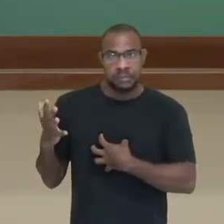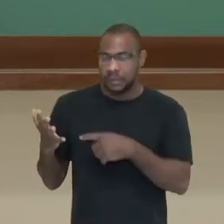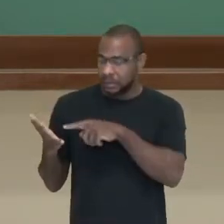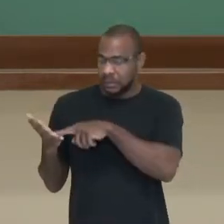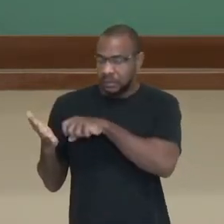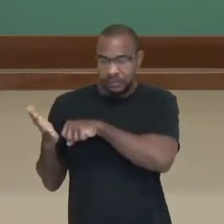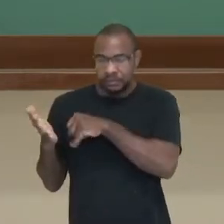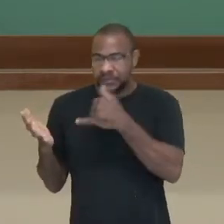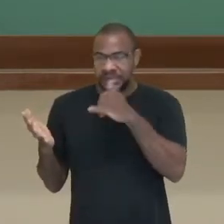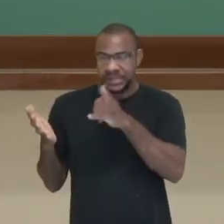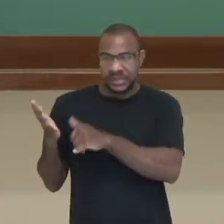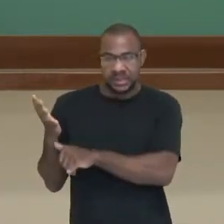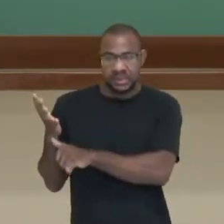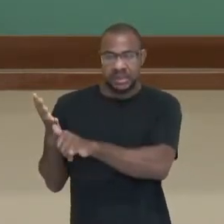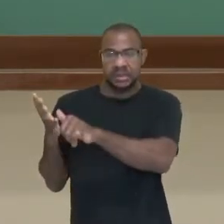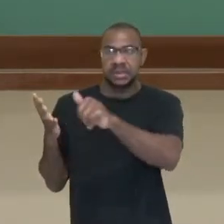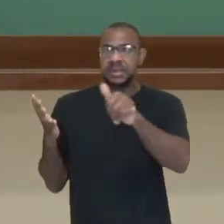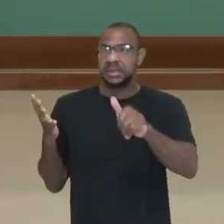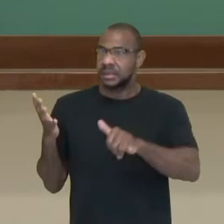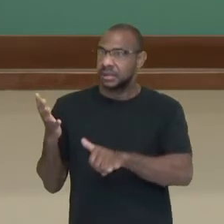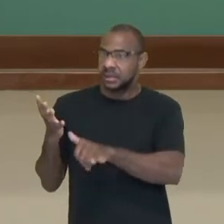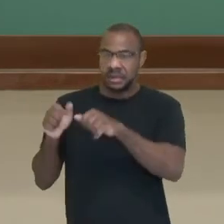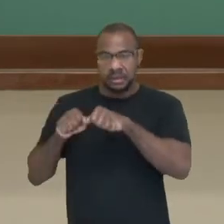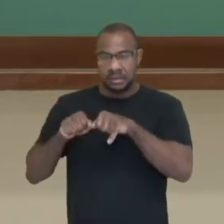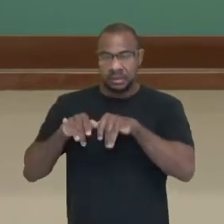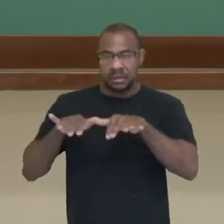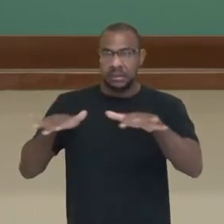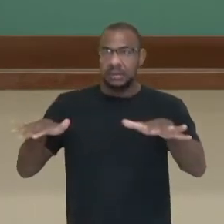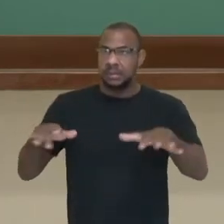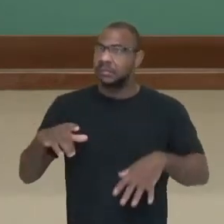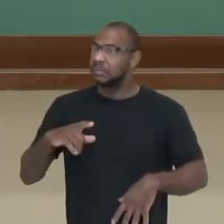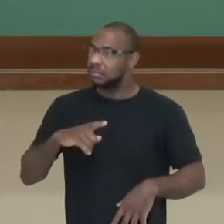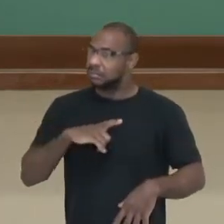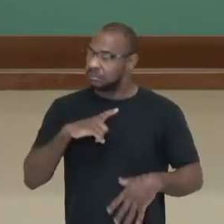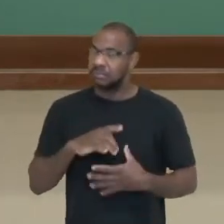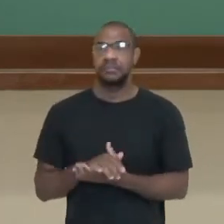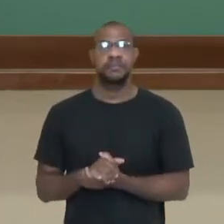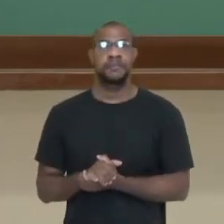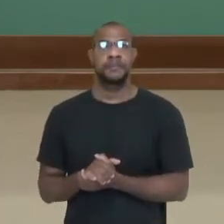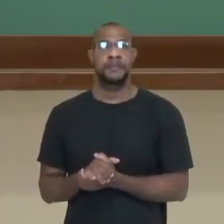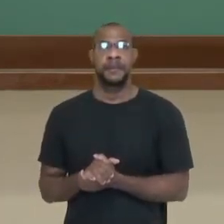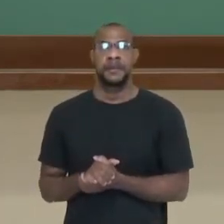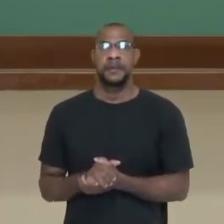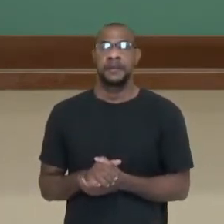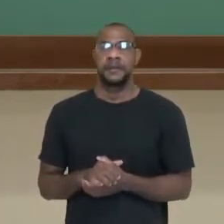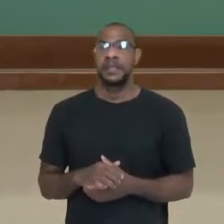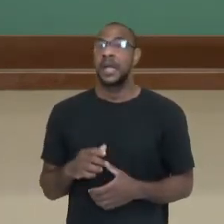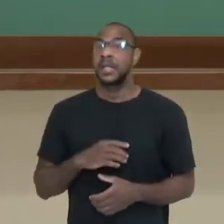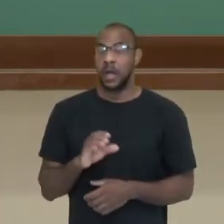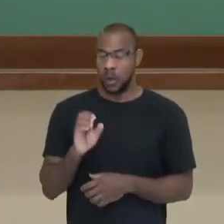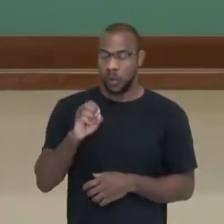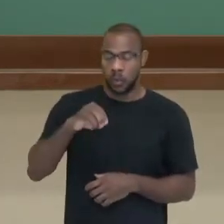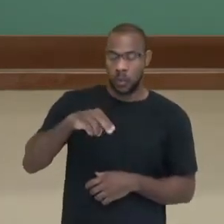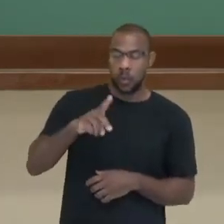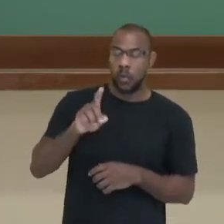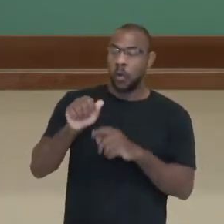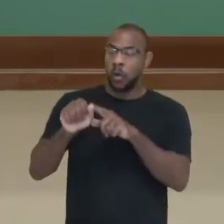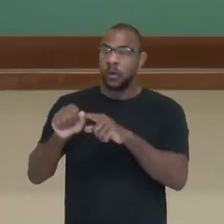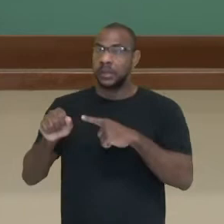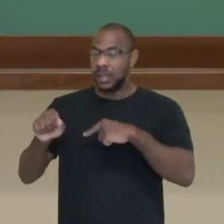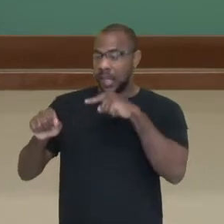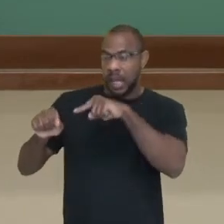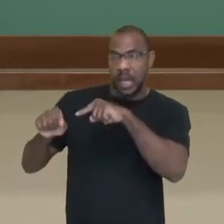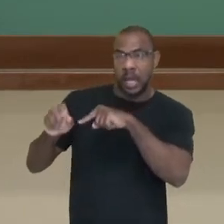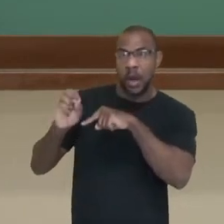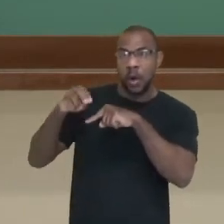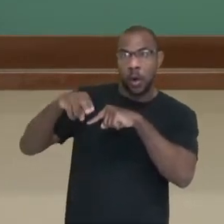se propaga e não leva matéria. Vale destacar ainda que o som é uma onda, como todas as ondas, elas não levam matéria,